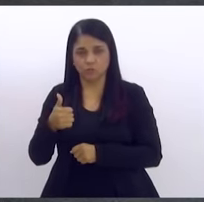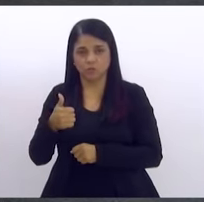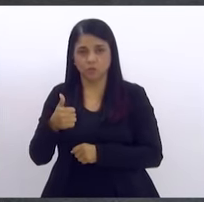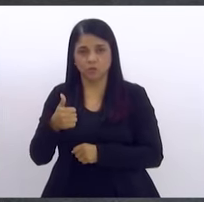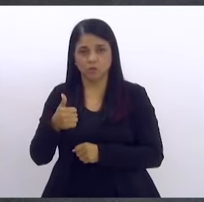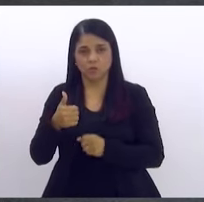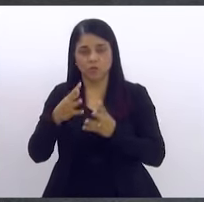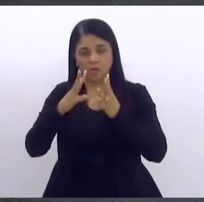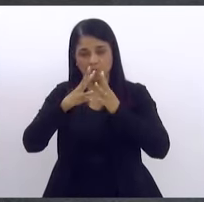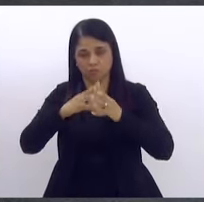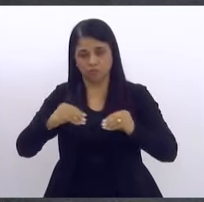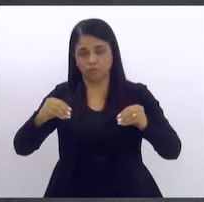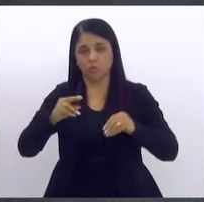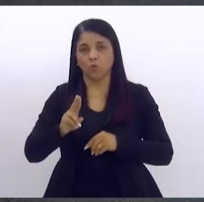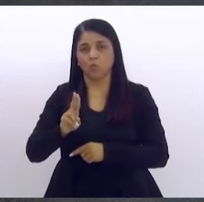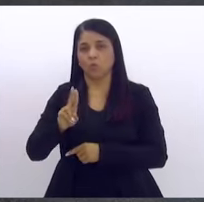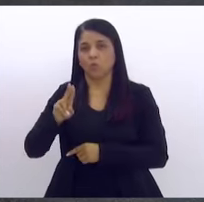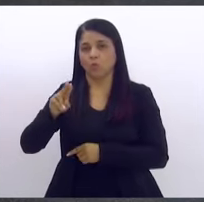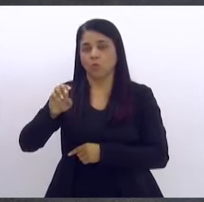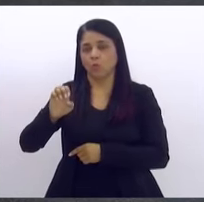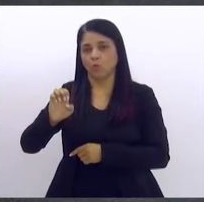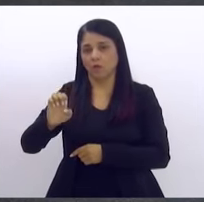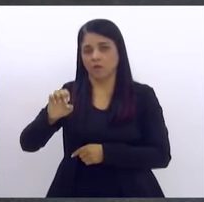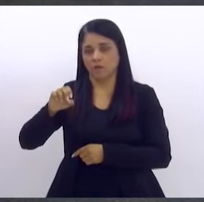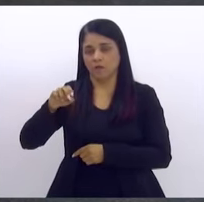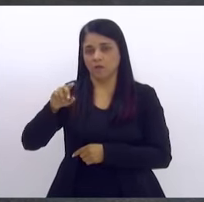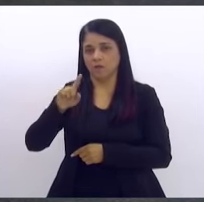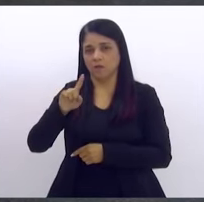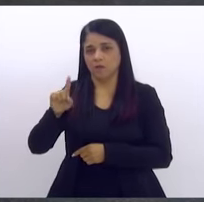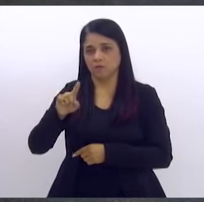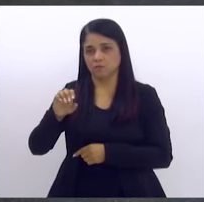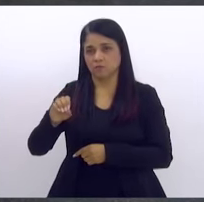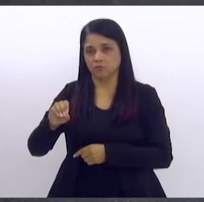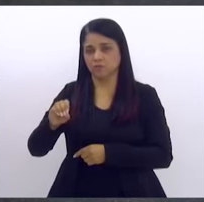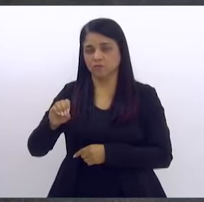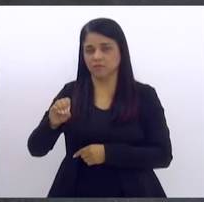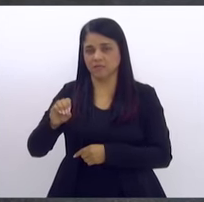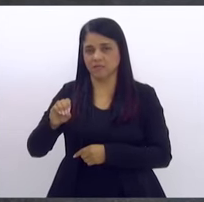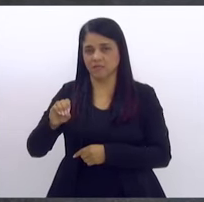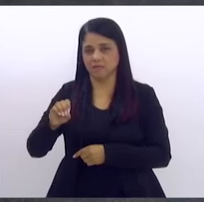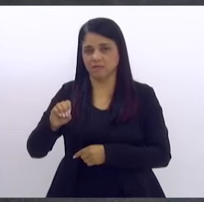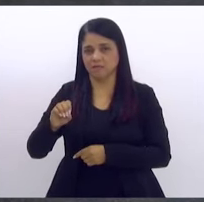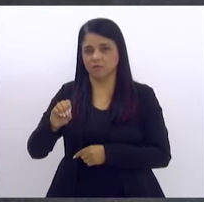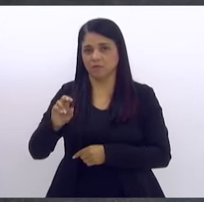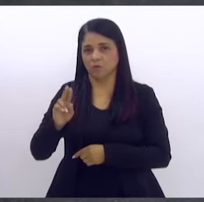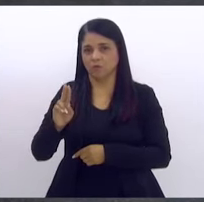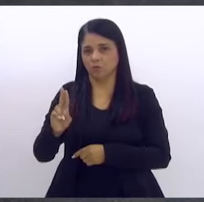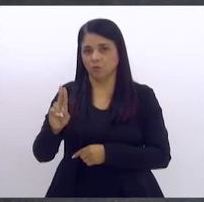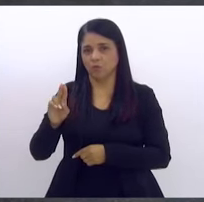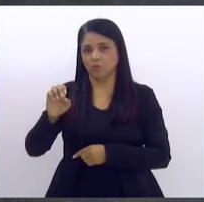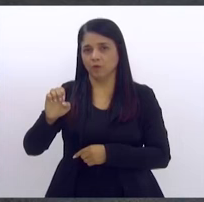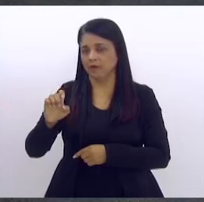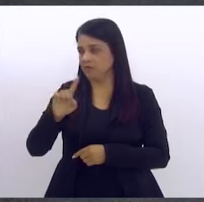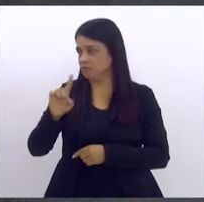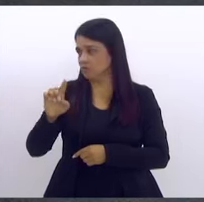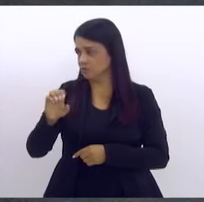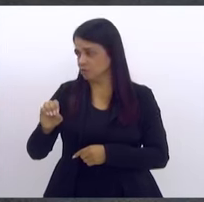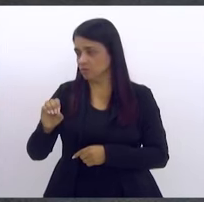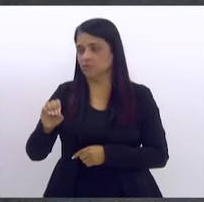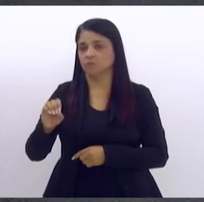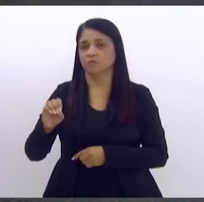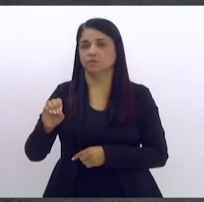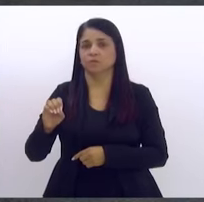da UESO, da Universidade da nossa querida Zona Oeste. E só